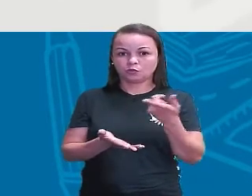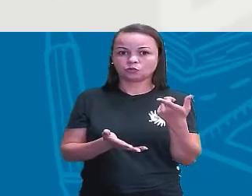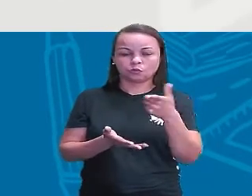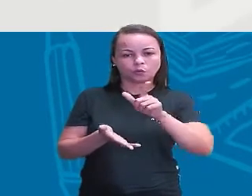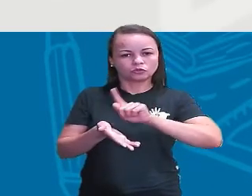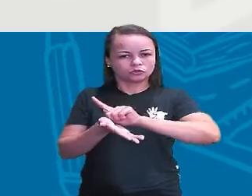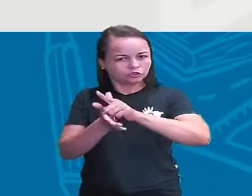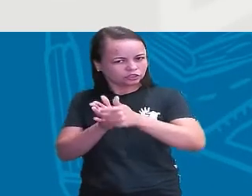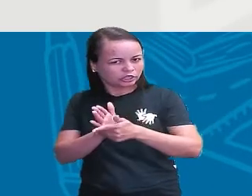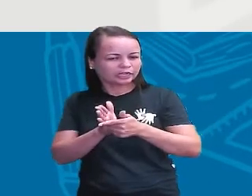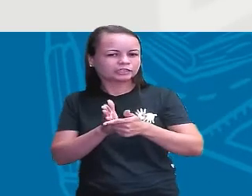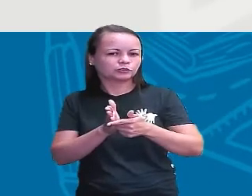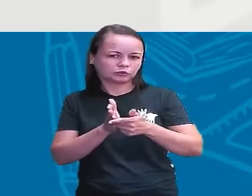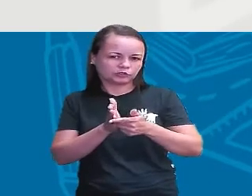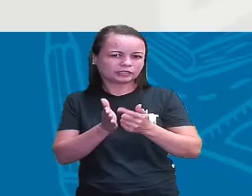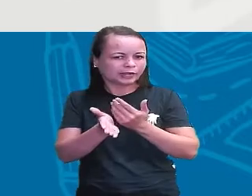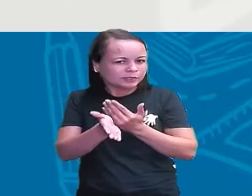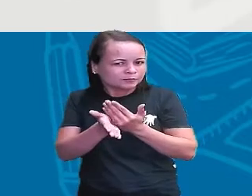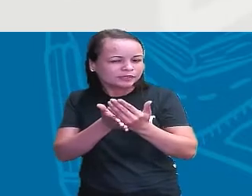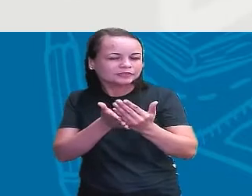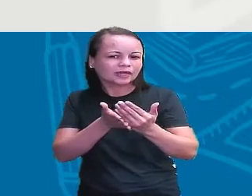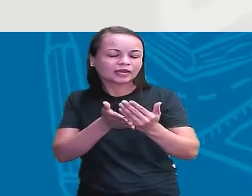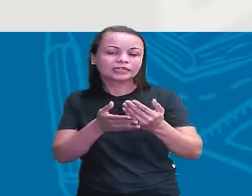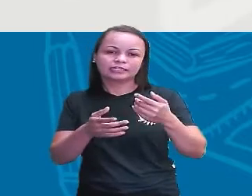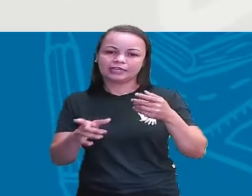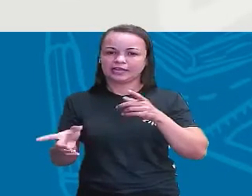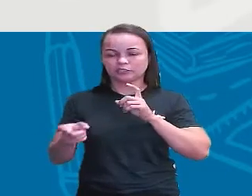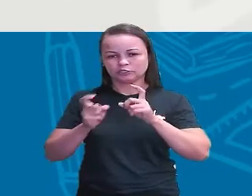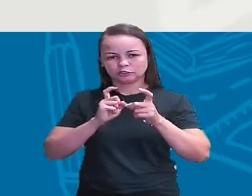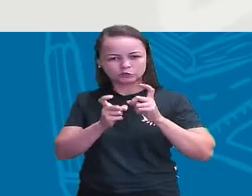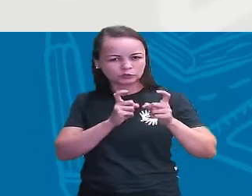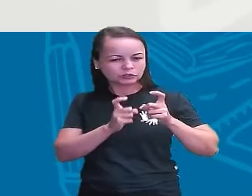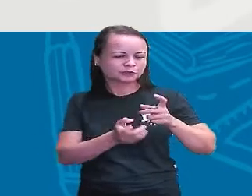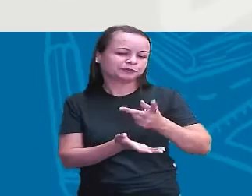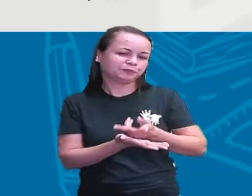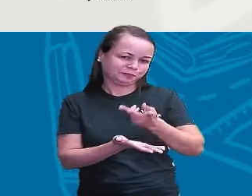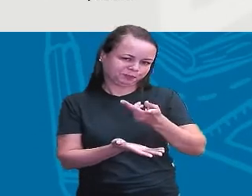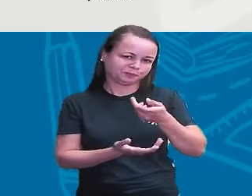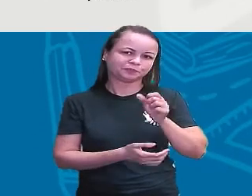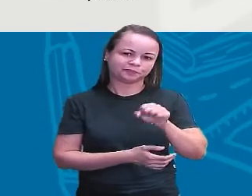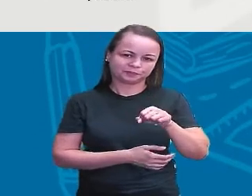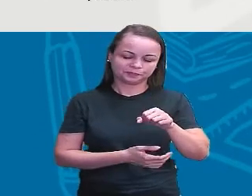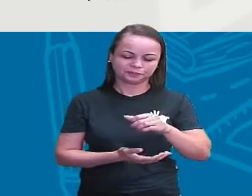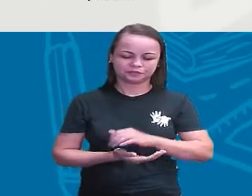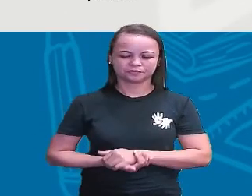gêneros e assim a nossa discussão está acontecendo. Vamos lá.